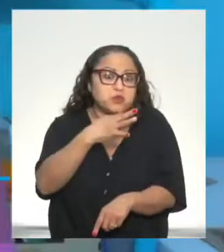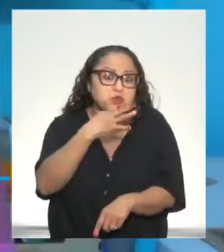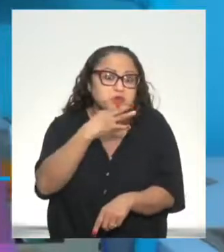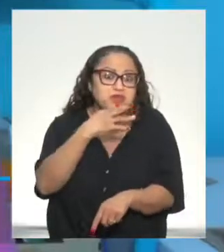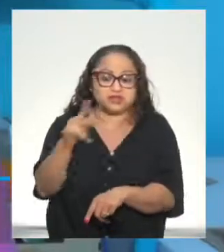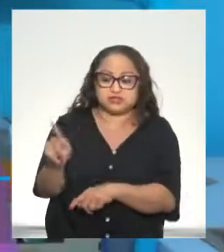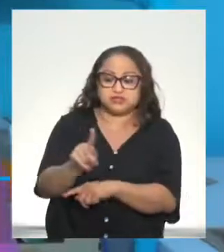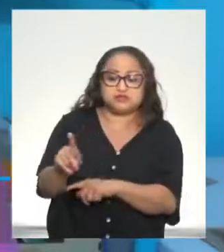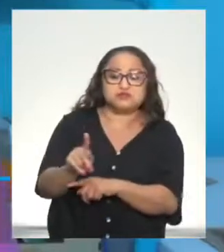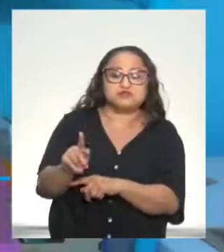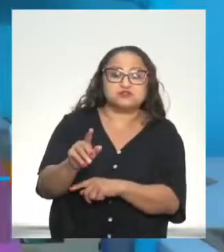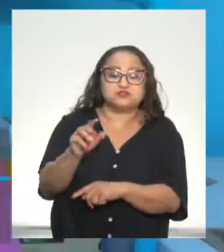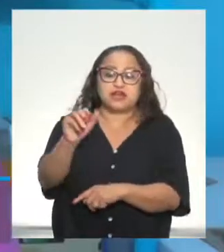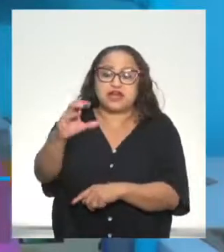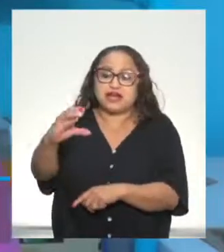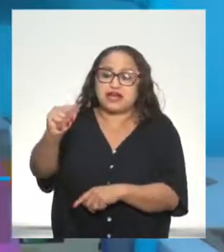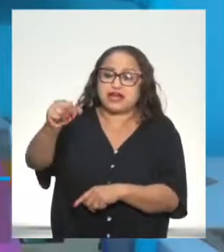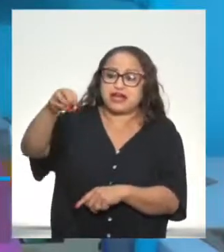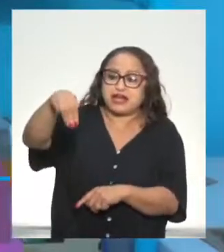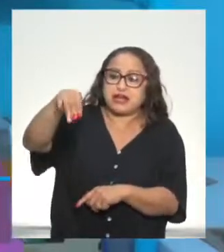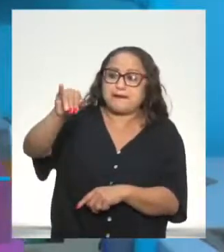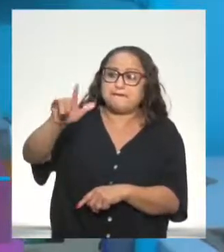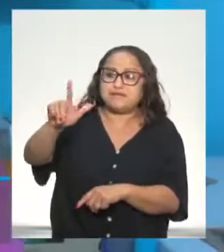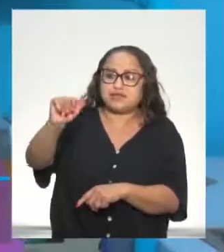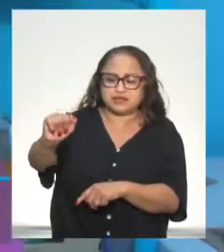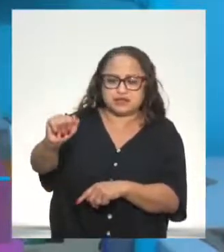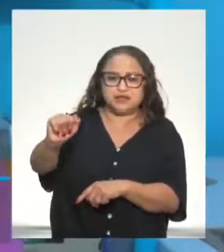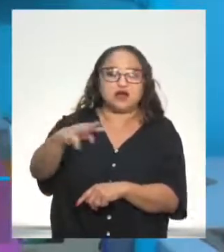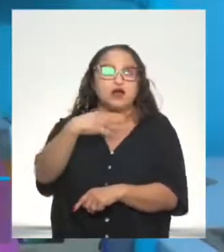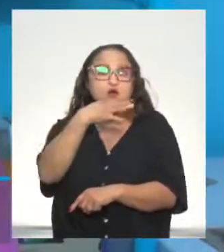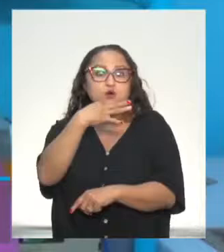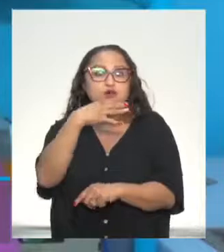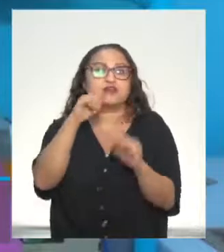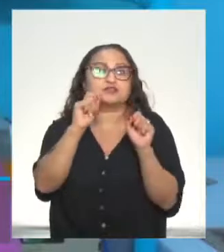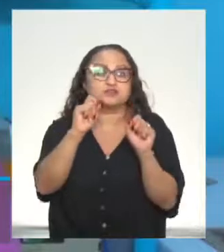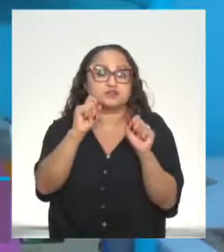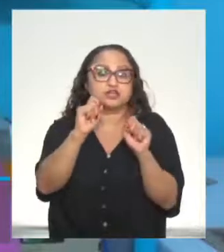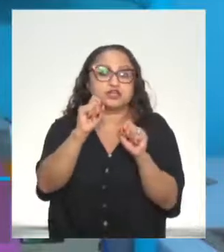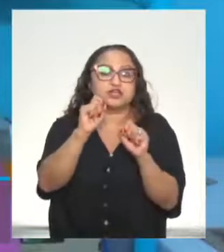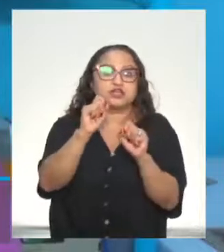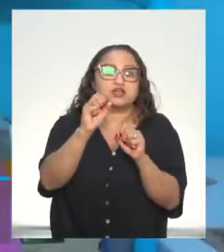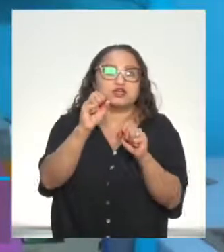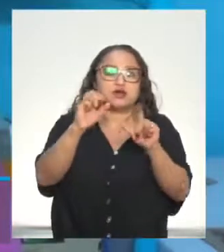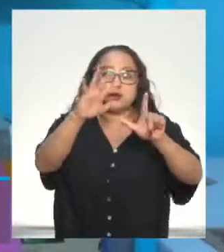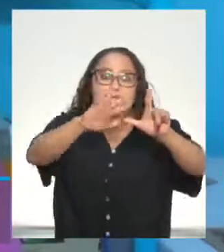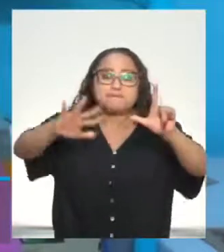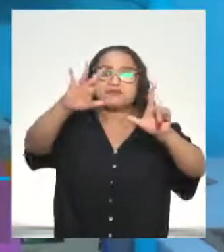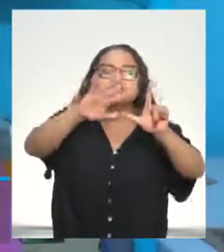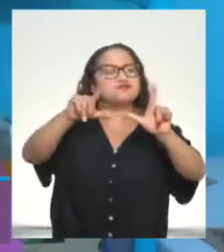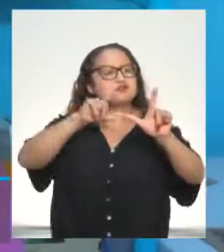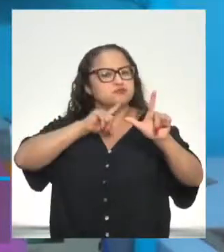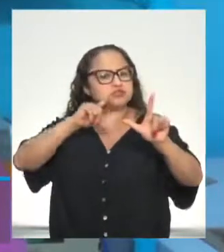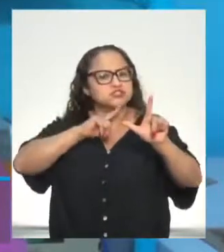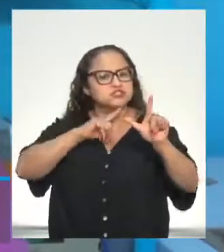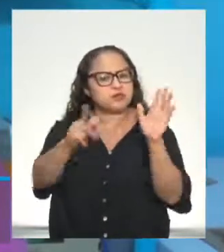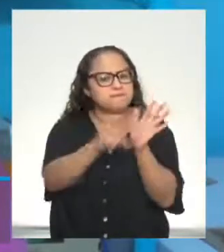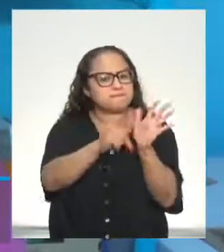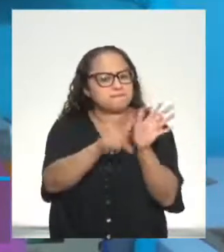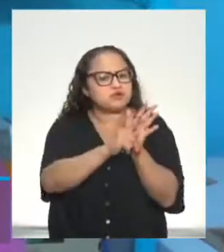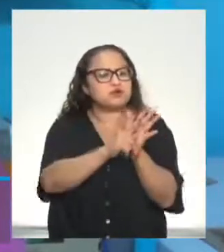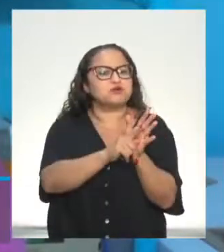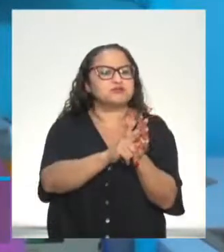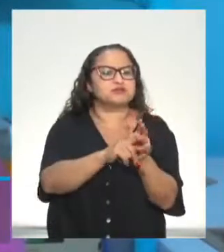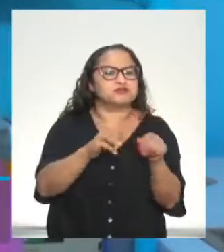professor Catos, ela diz que conhece o Tinkercad, porque ela fez uma visita para a gente aqui no CIEP e ela conheceu o espaço sede